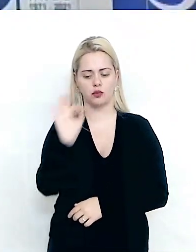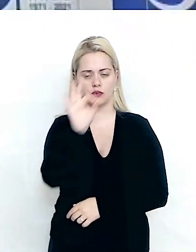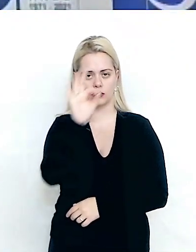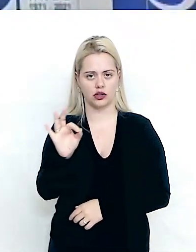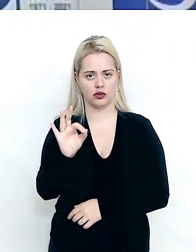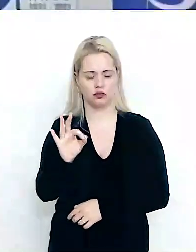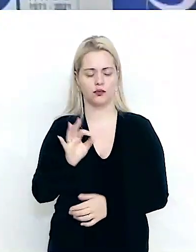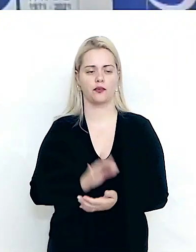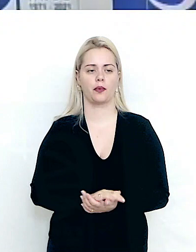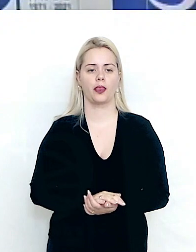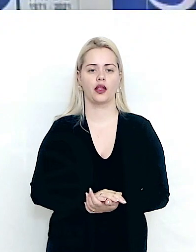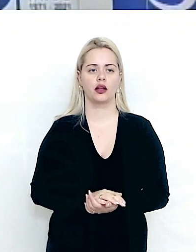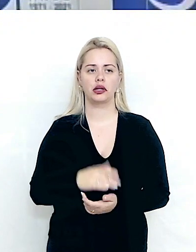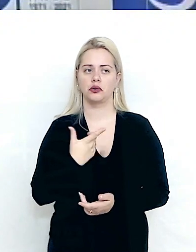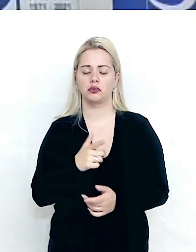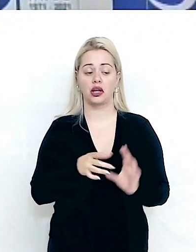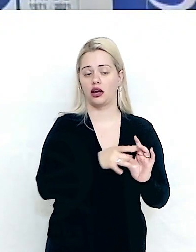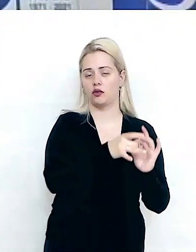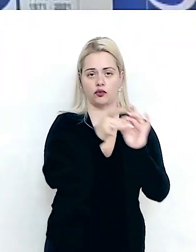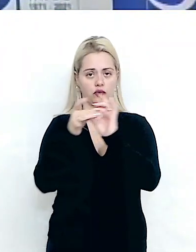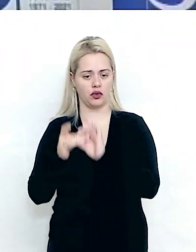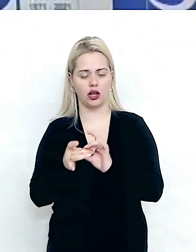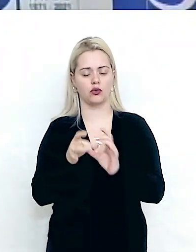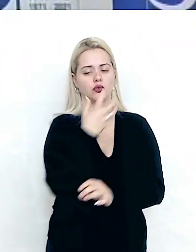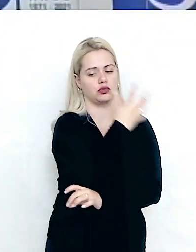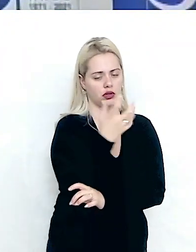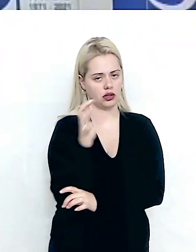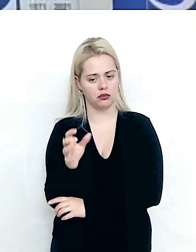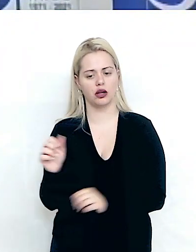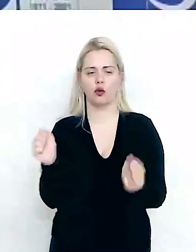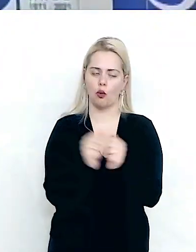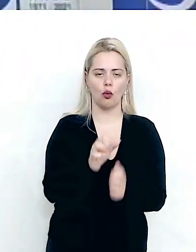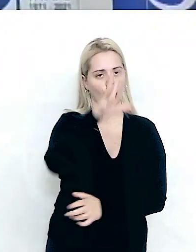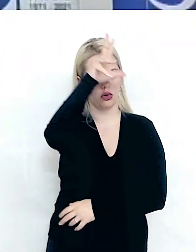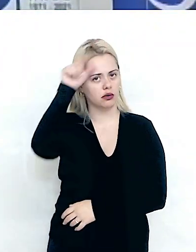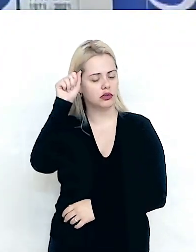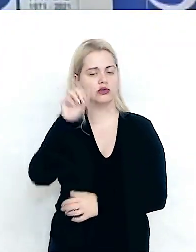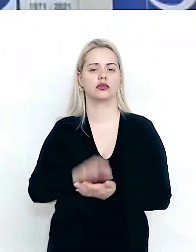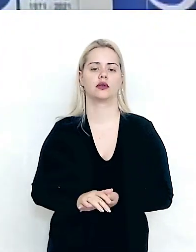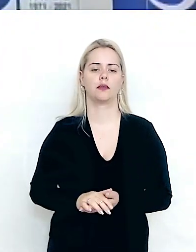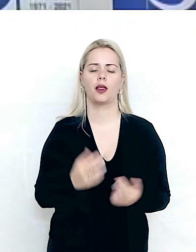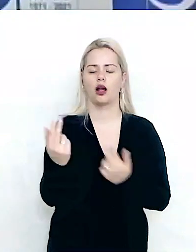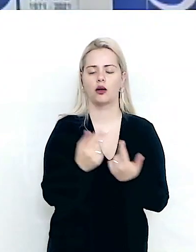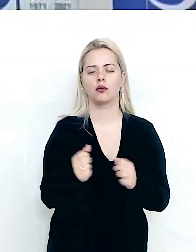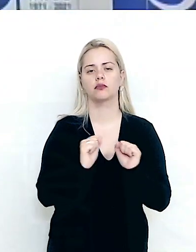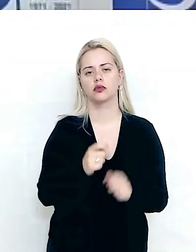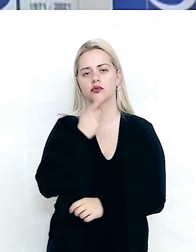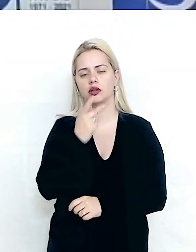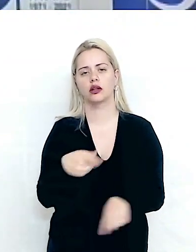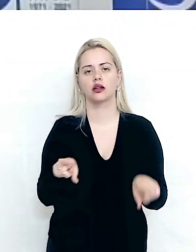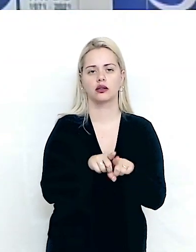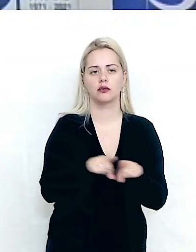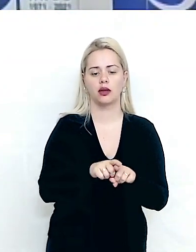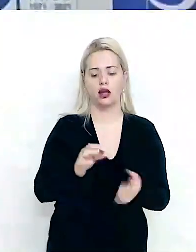laranja. Não há vínculo com desmatamento ou com a Amazônia. Mesma coisa a gente pode dizer em relação